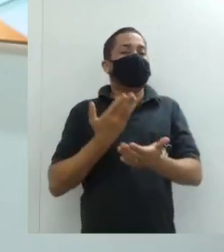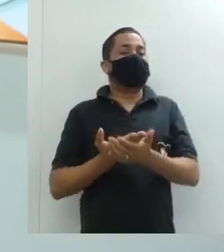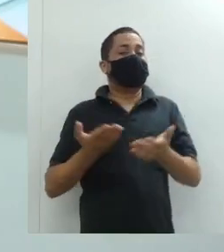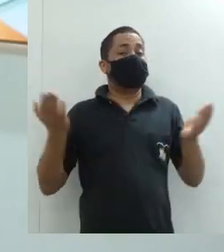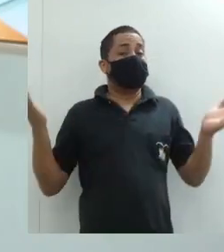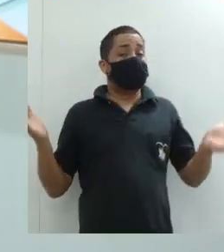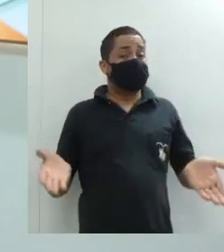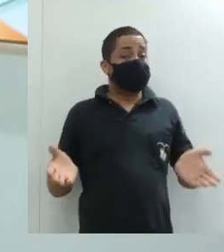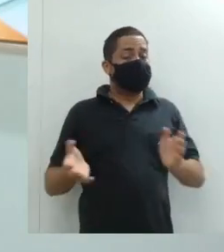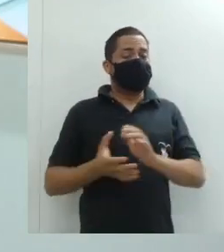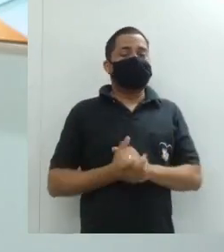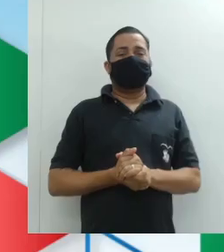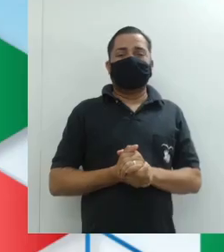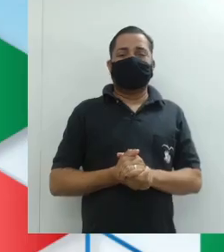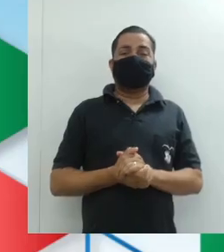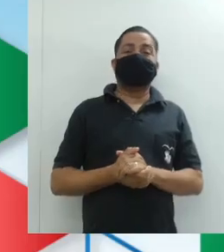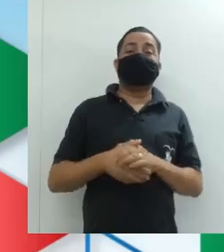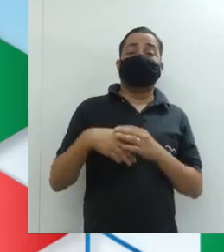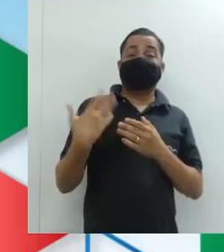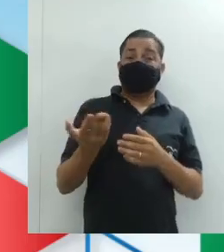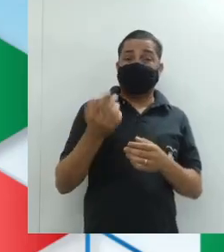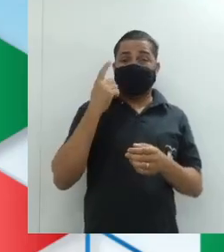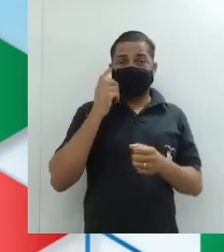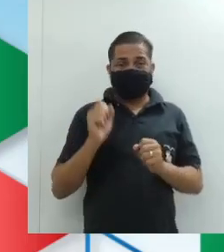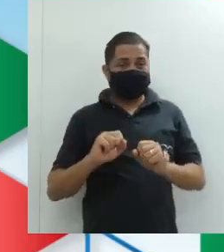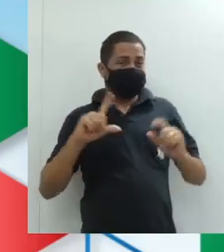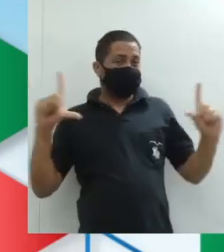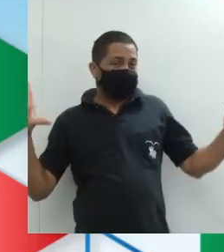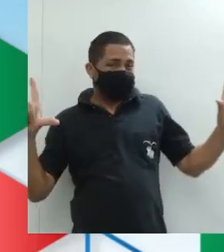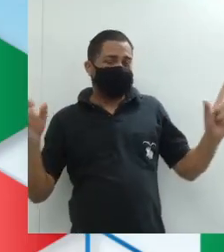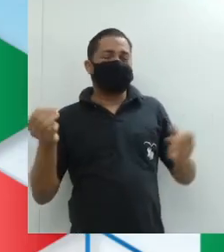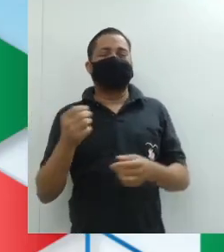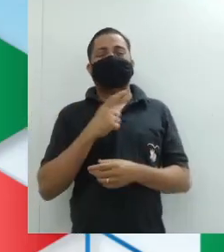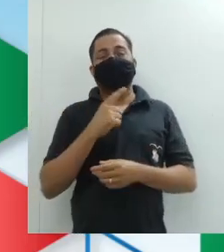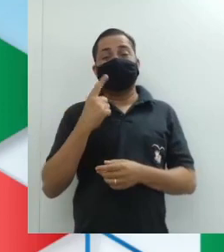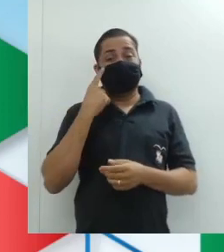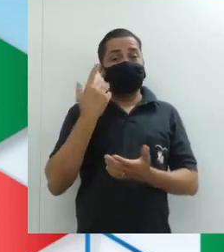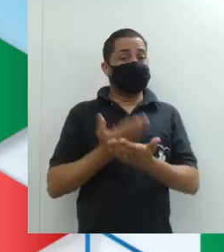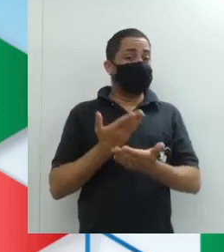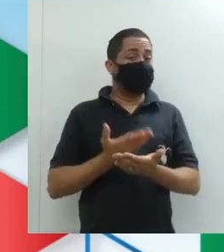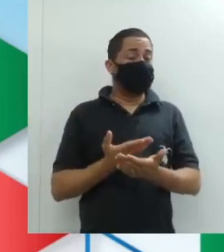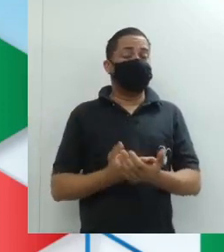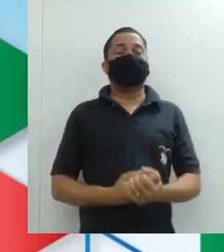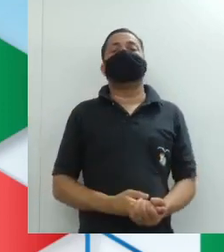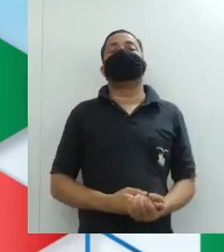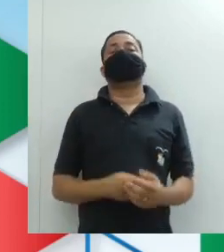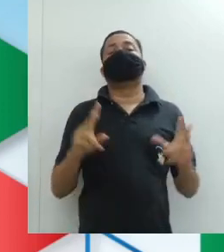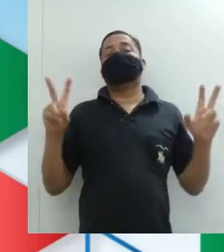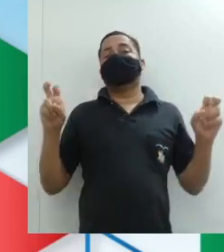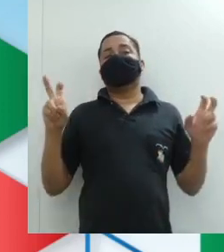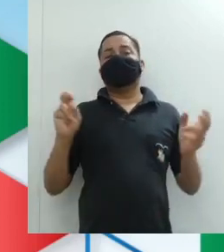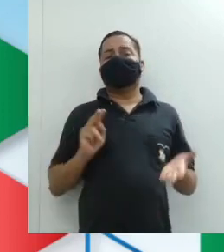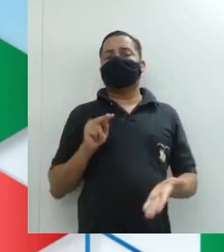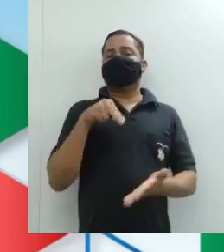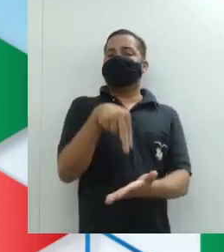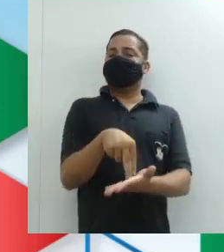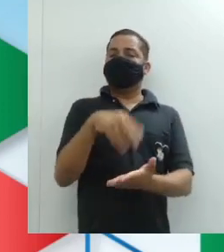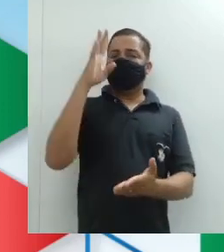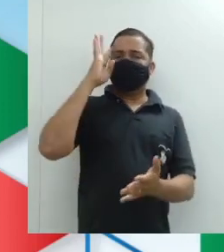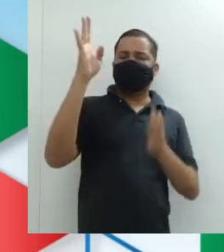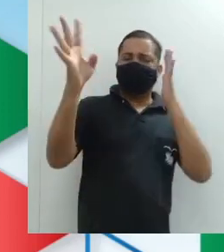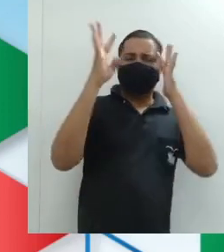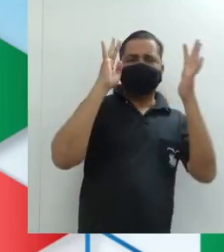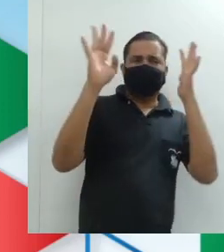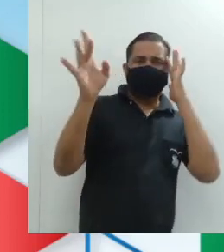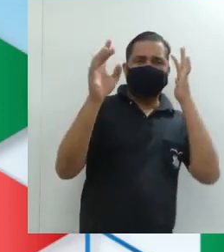de hoje? Como há na tela, podemos ver, a aula de hoje é sobre a atitude filosófica e